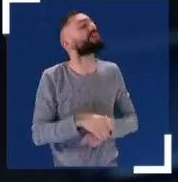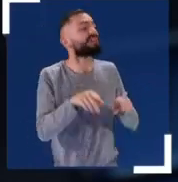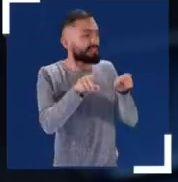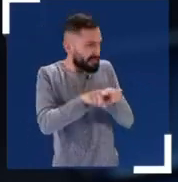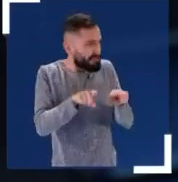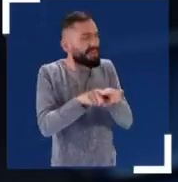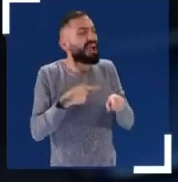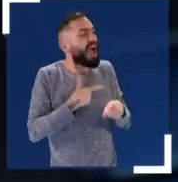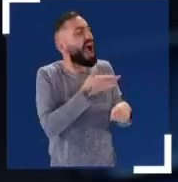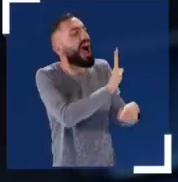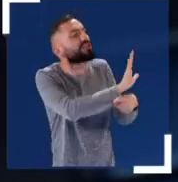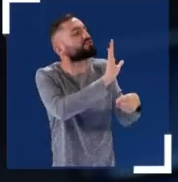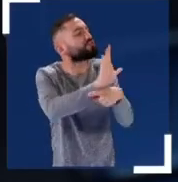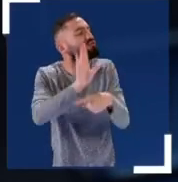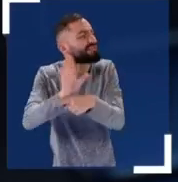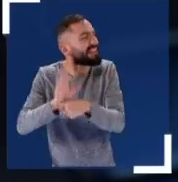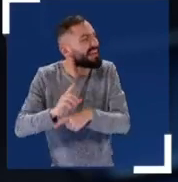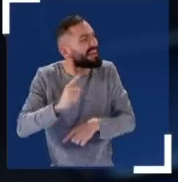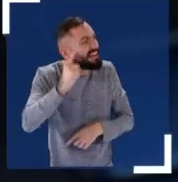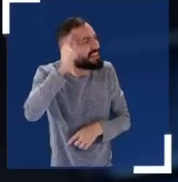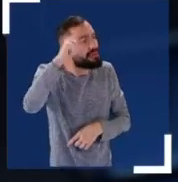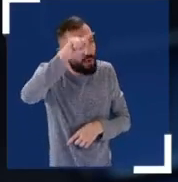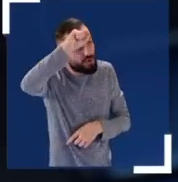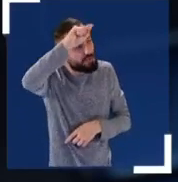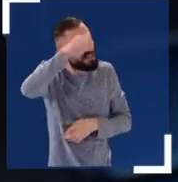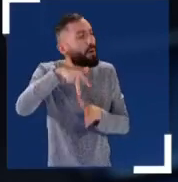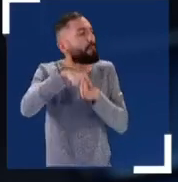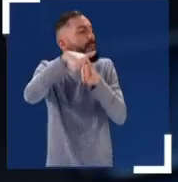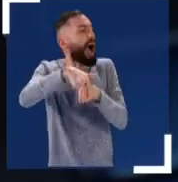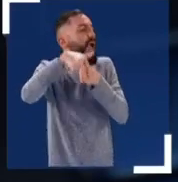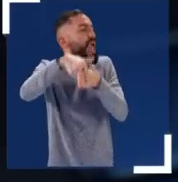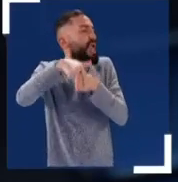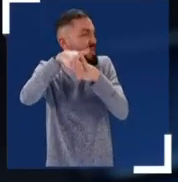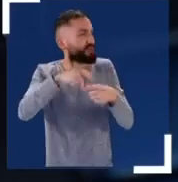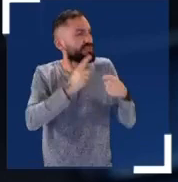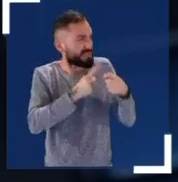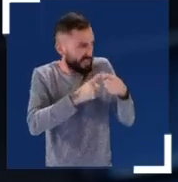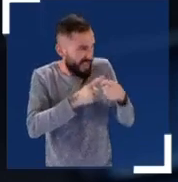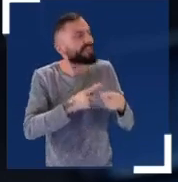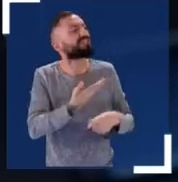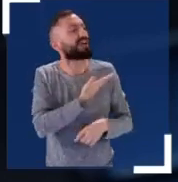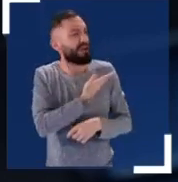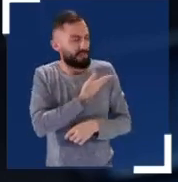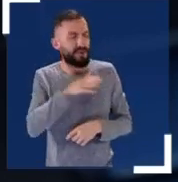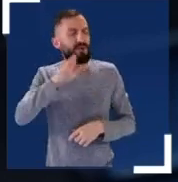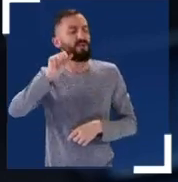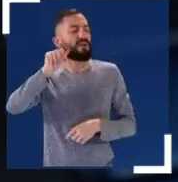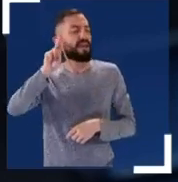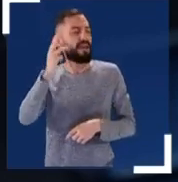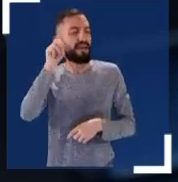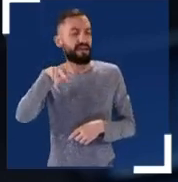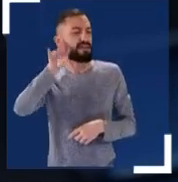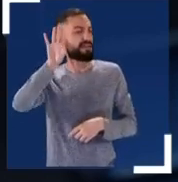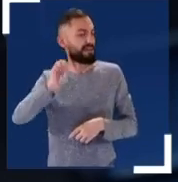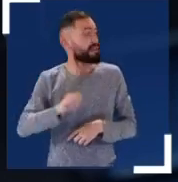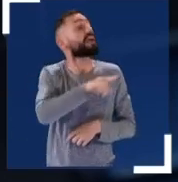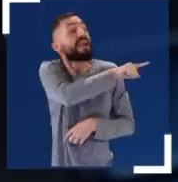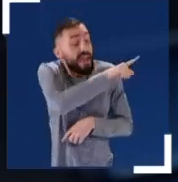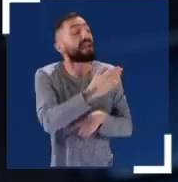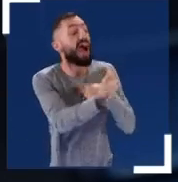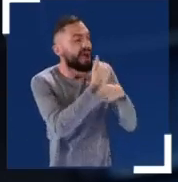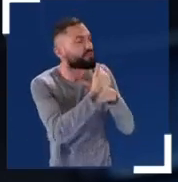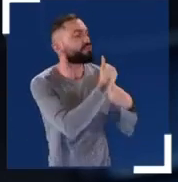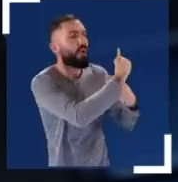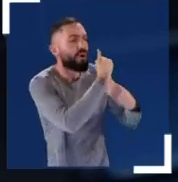eu ajudei lá no Hospital de Barretos, nosso amigo Henrique Prata, que tem me ajudado bastante com as orientações corretas,